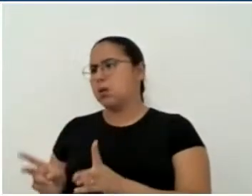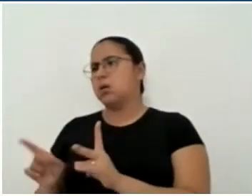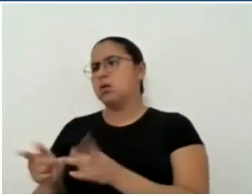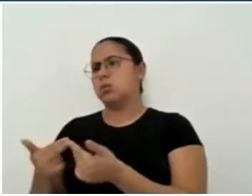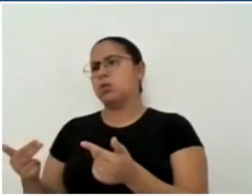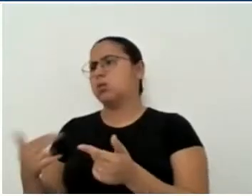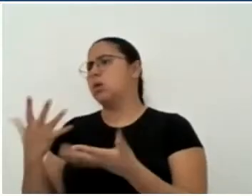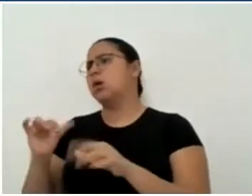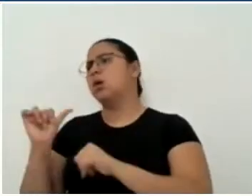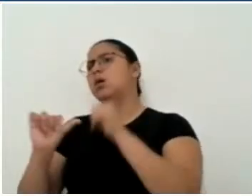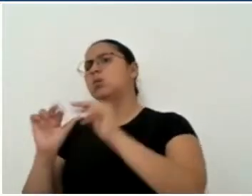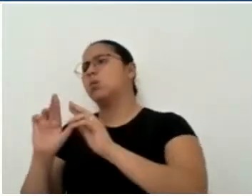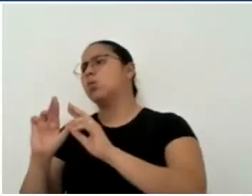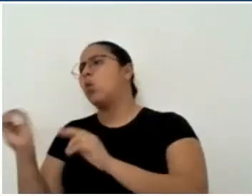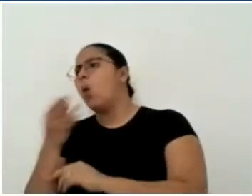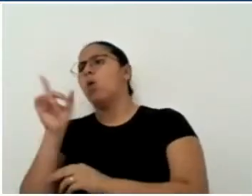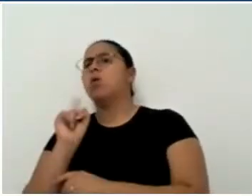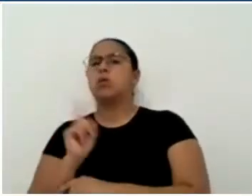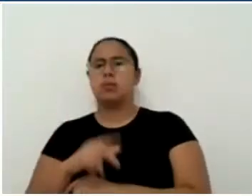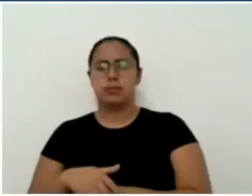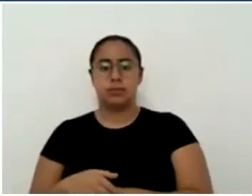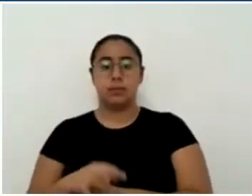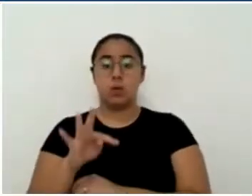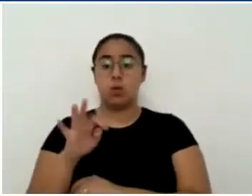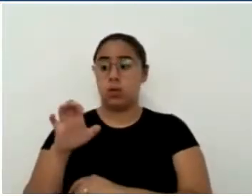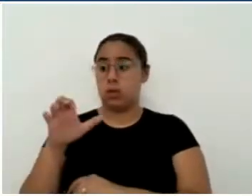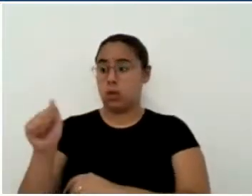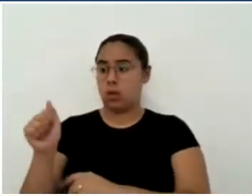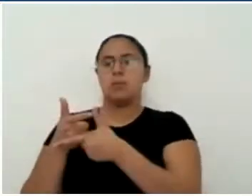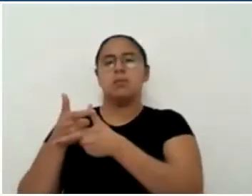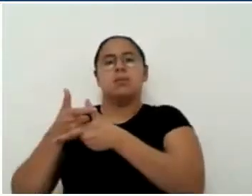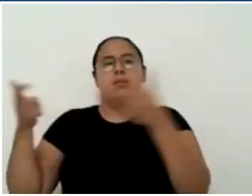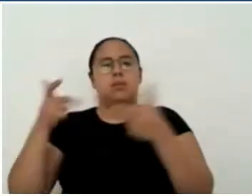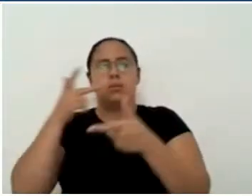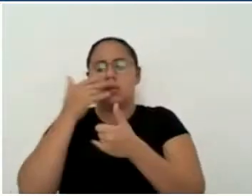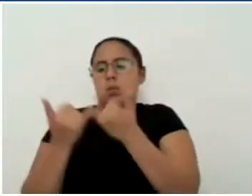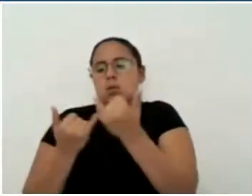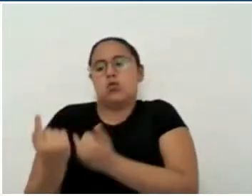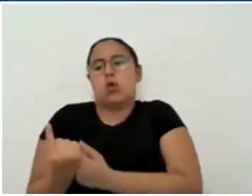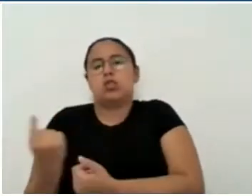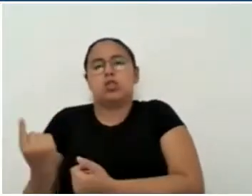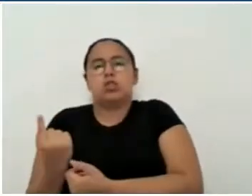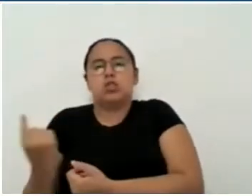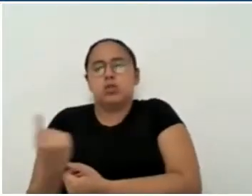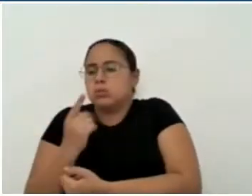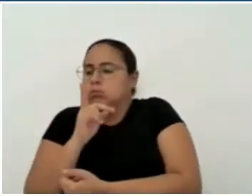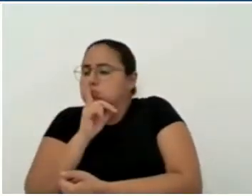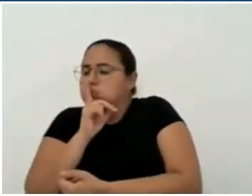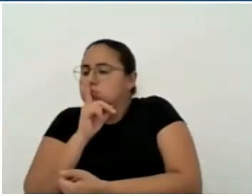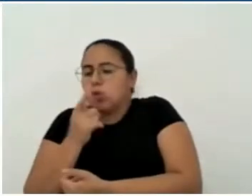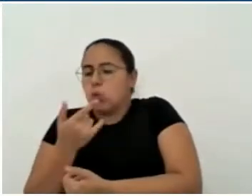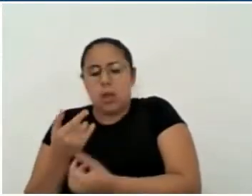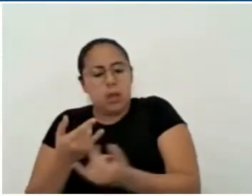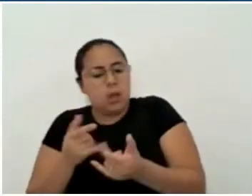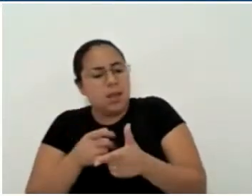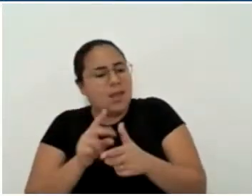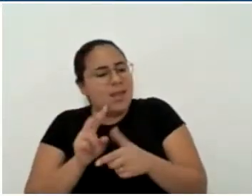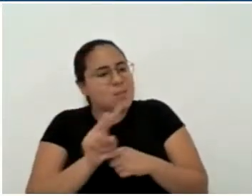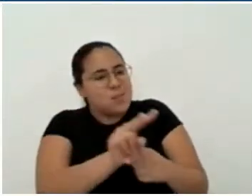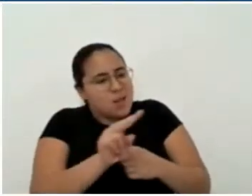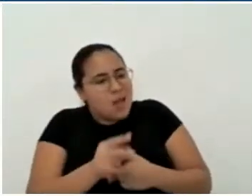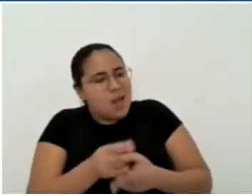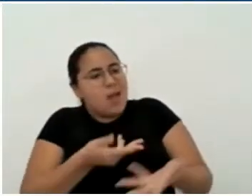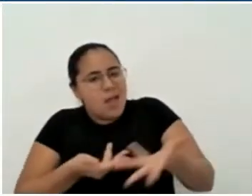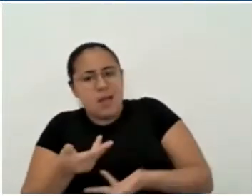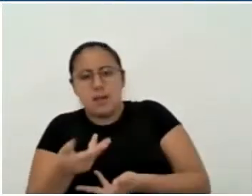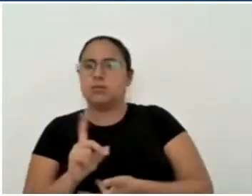O TEA geralmente ele brinca mais quieto, sozinho, ele não compartilha tanto o brinquedo com os outros, e o TDAH ele